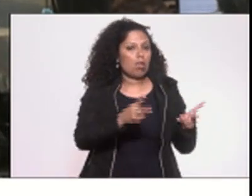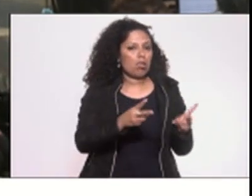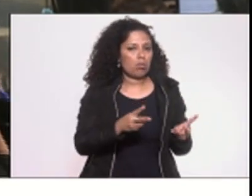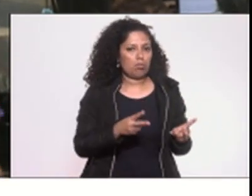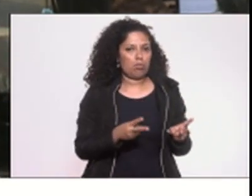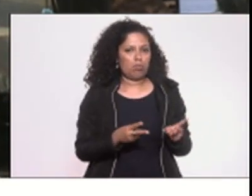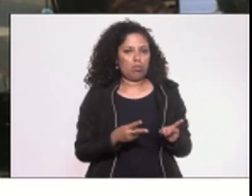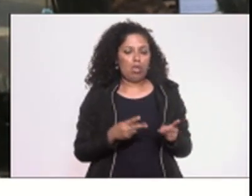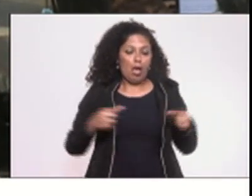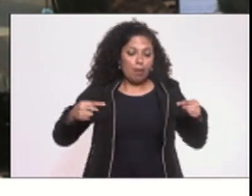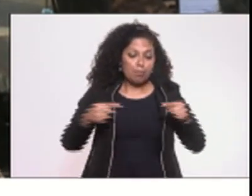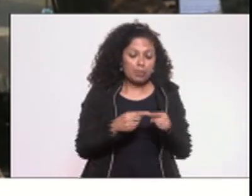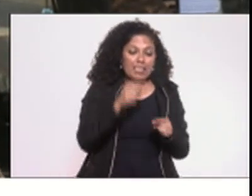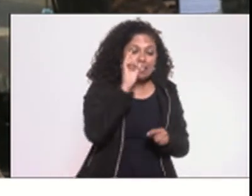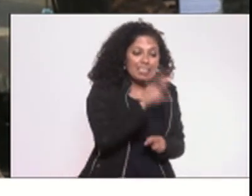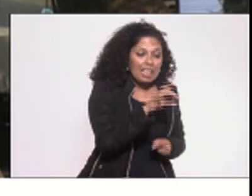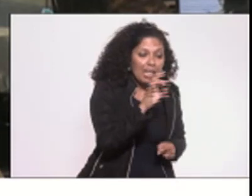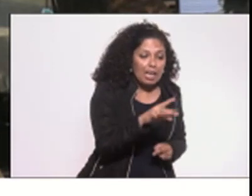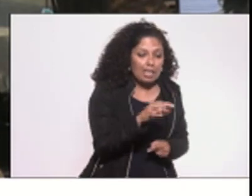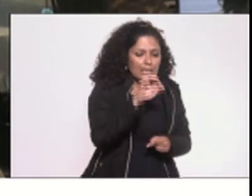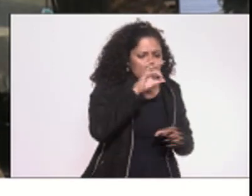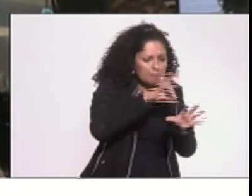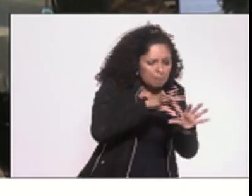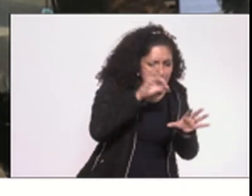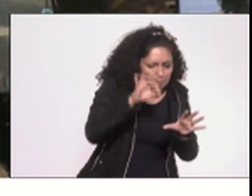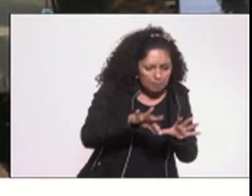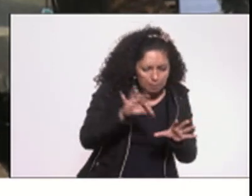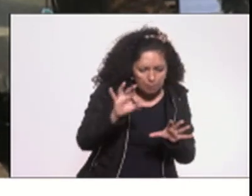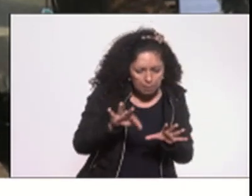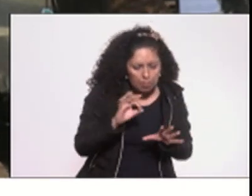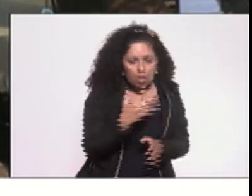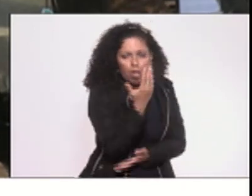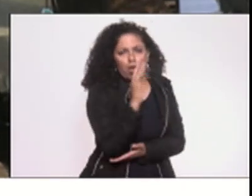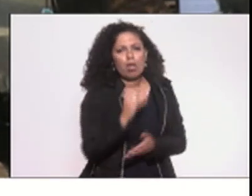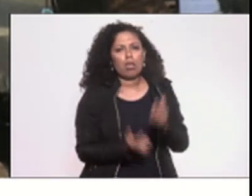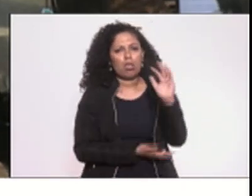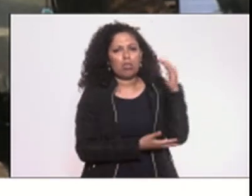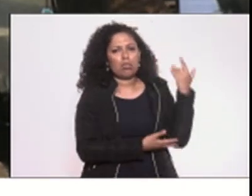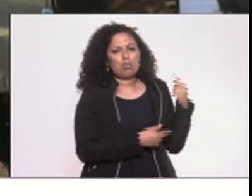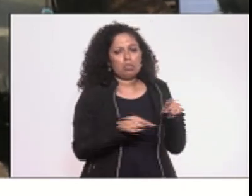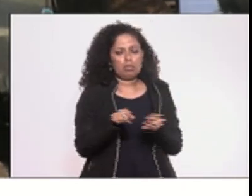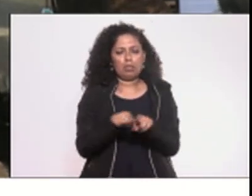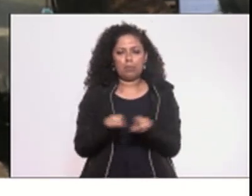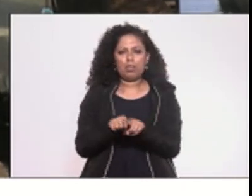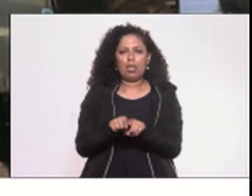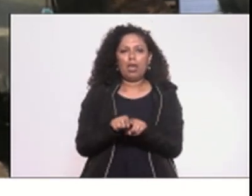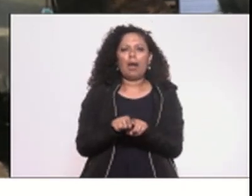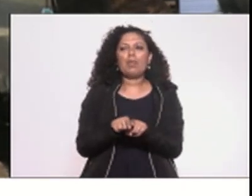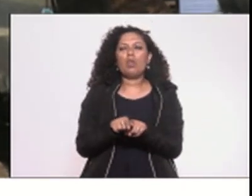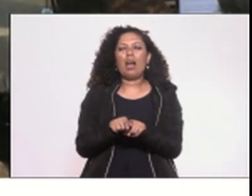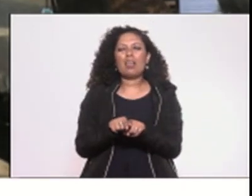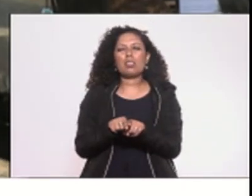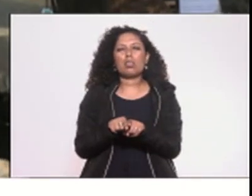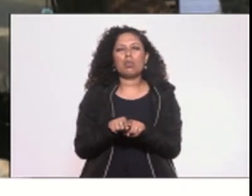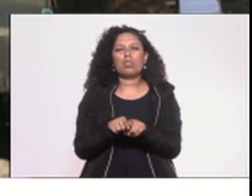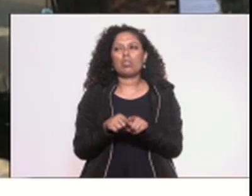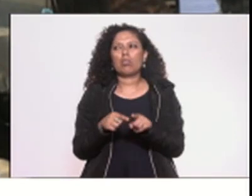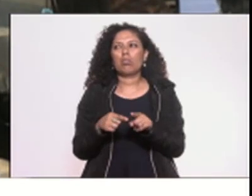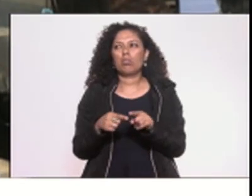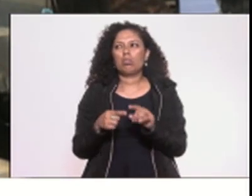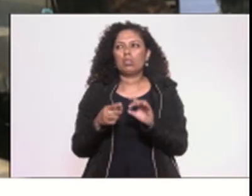cada tipo de planta, e contém nutrientes estabilizados, aminoácidos e humus. Além